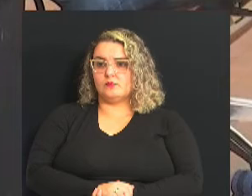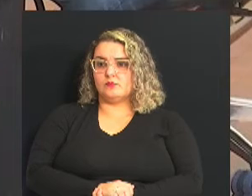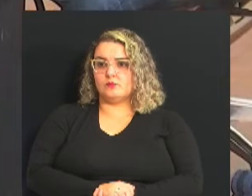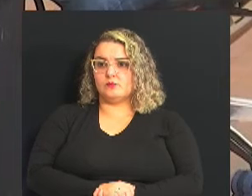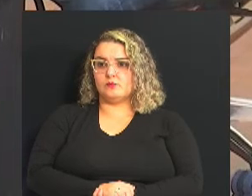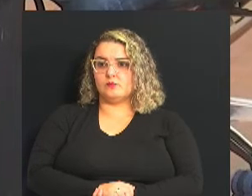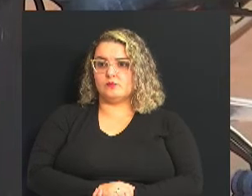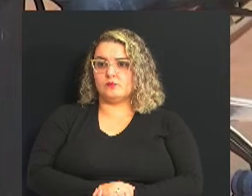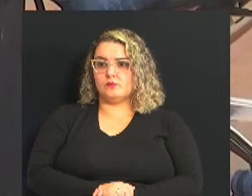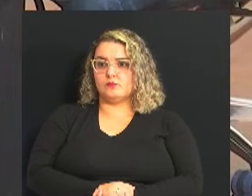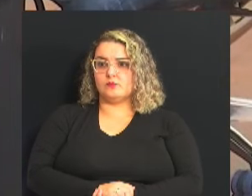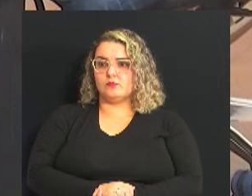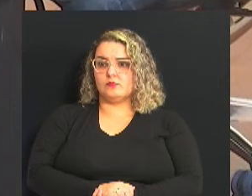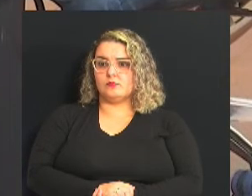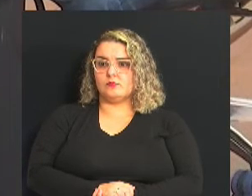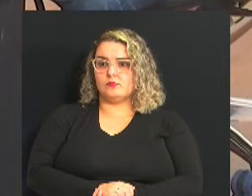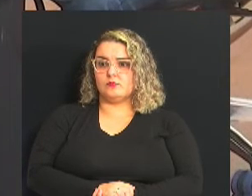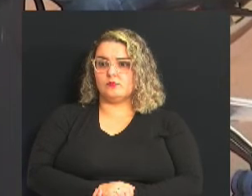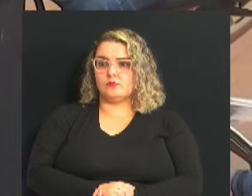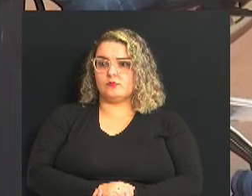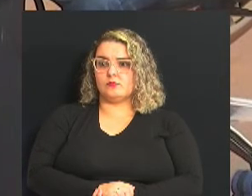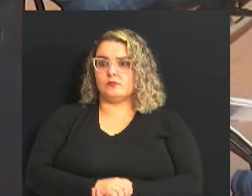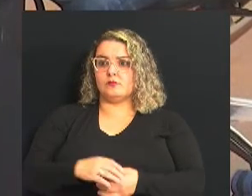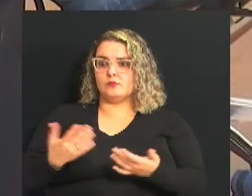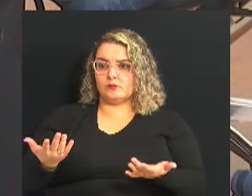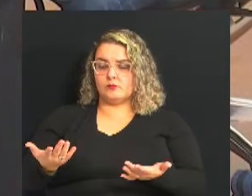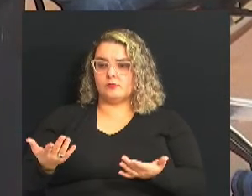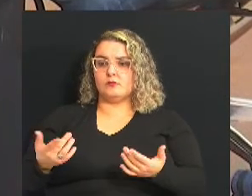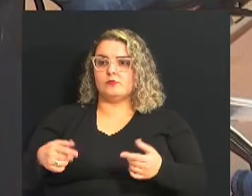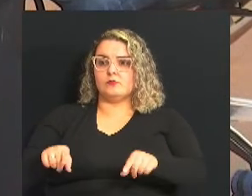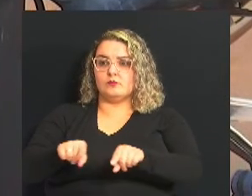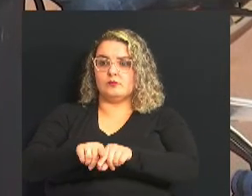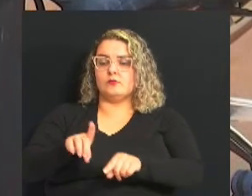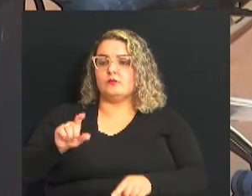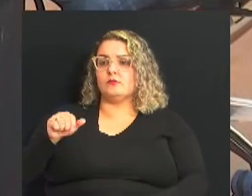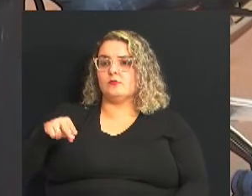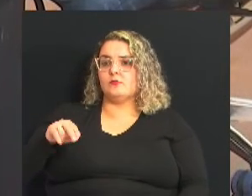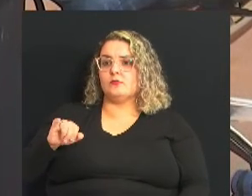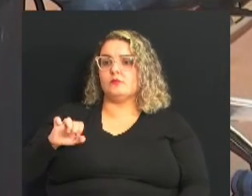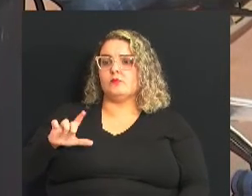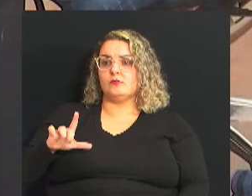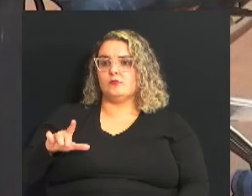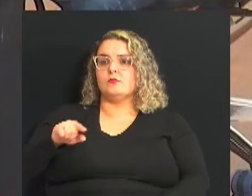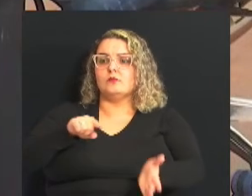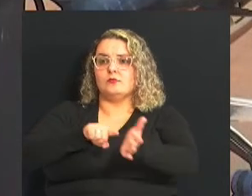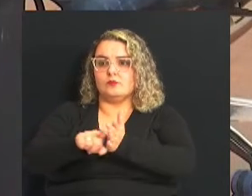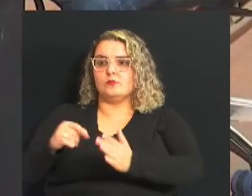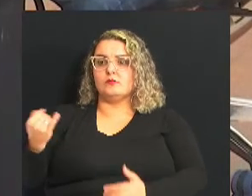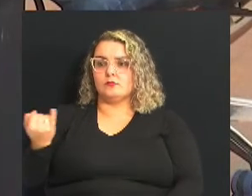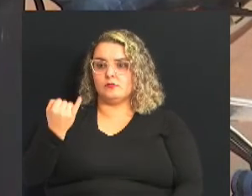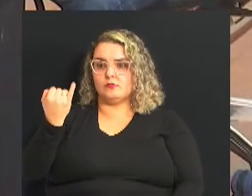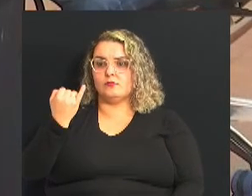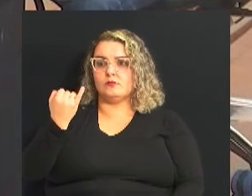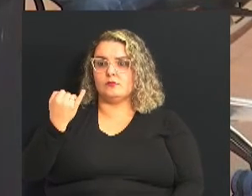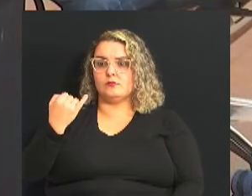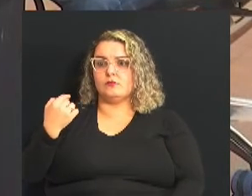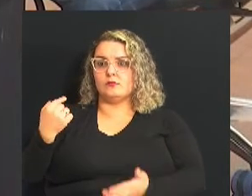Não? Então tá, vamos passar então para o Daniel fazer aquela pergunta importante que me